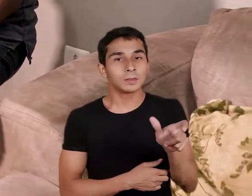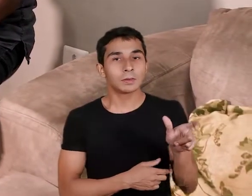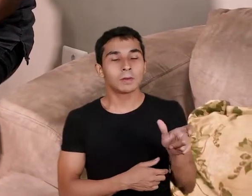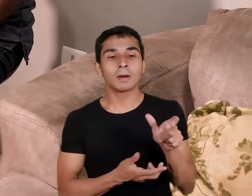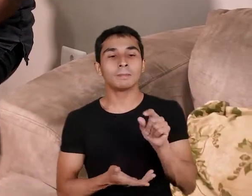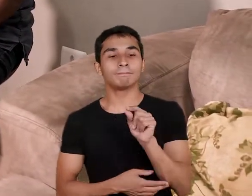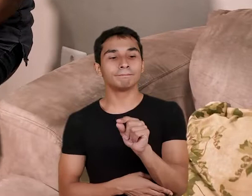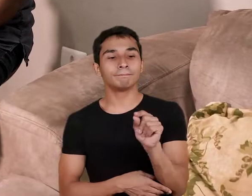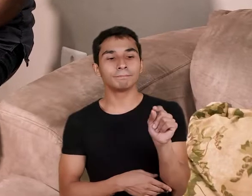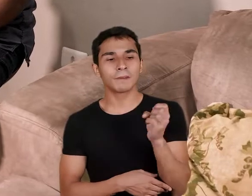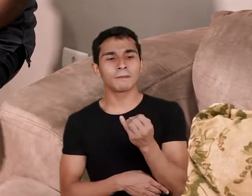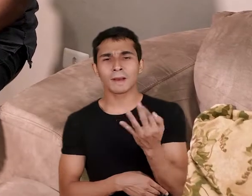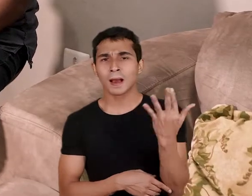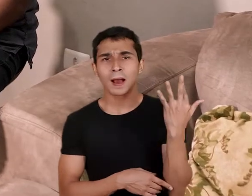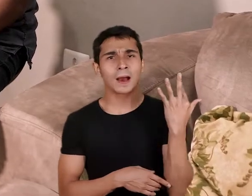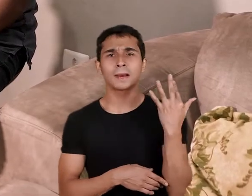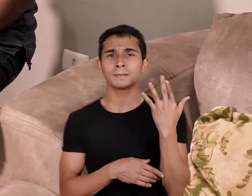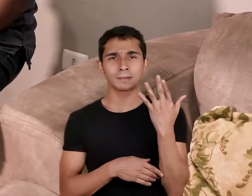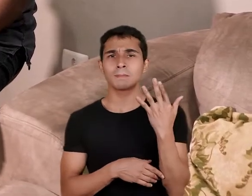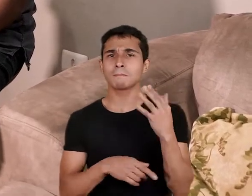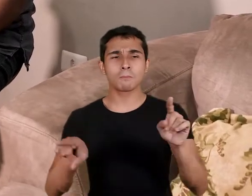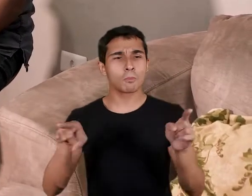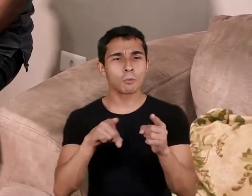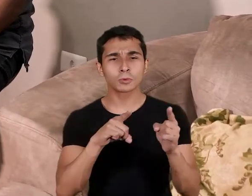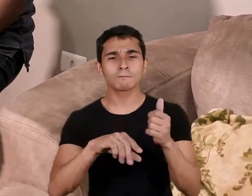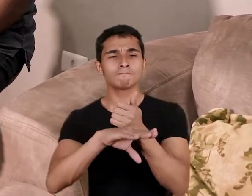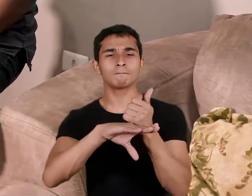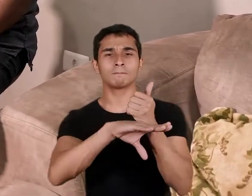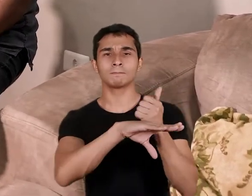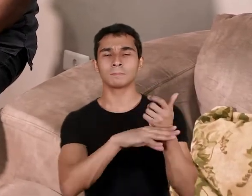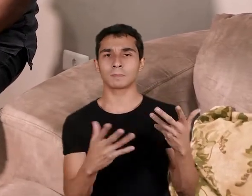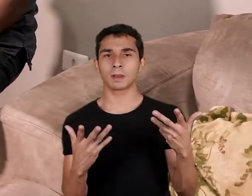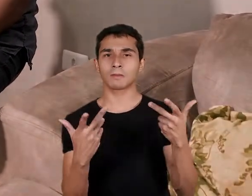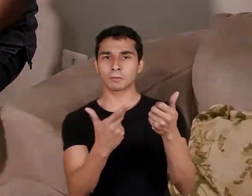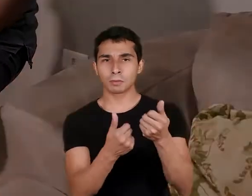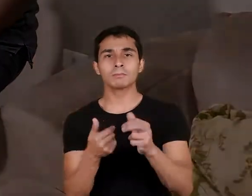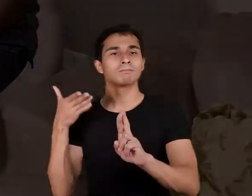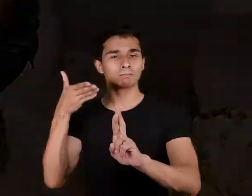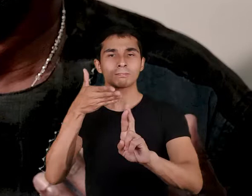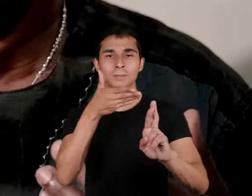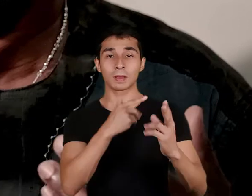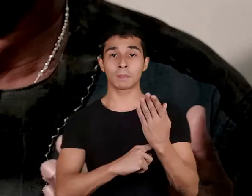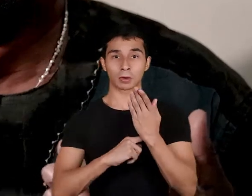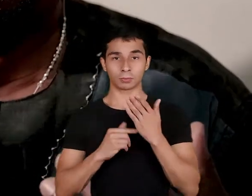que de uma riqueza musical muito grande, que só me faz seguir, né?